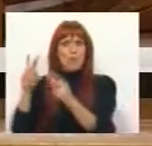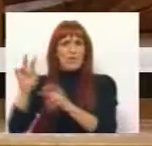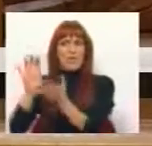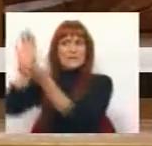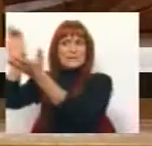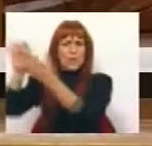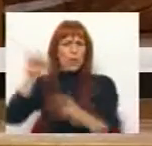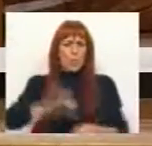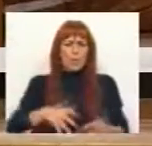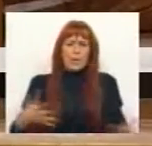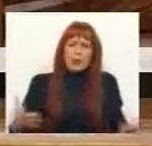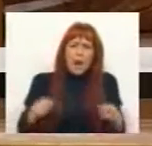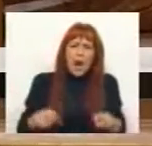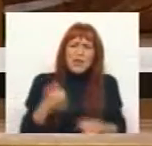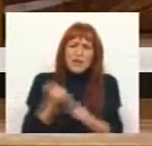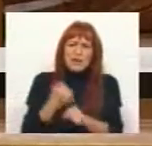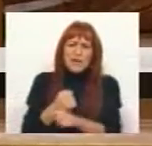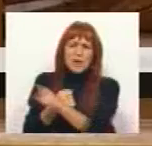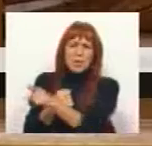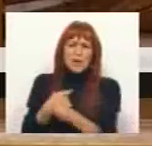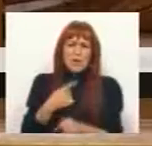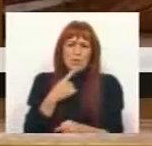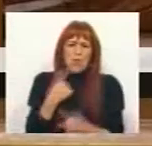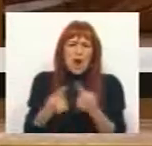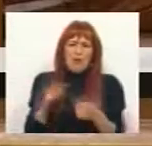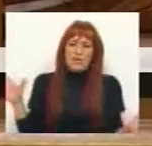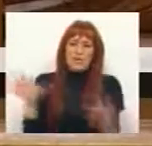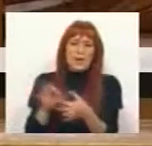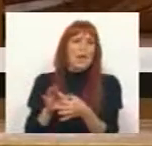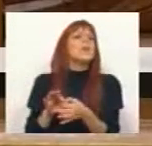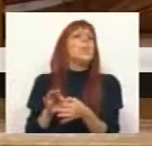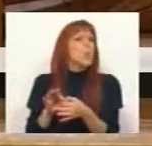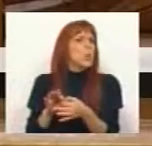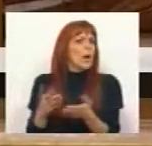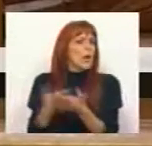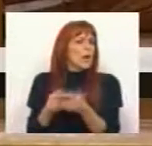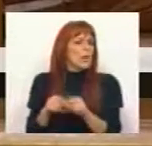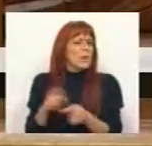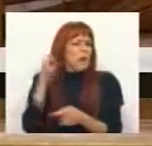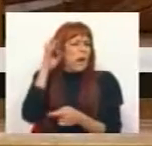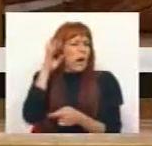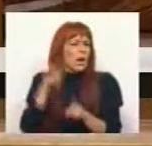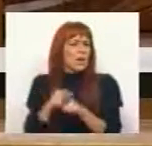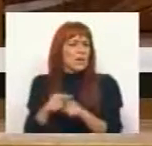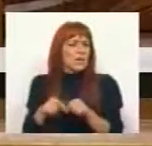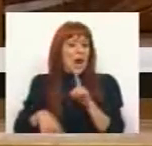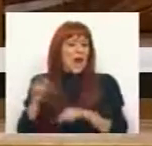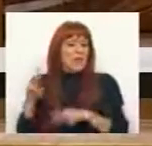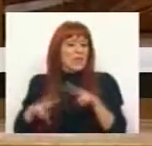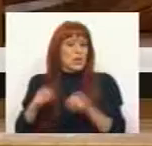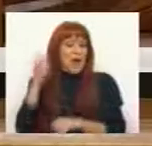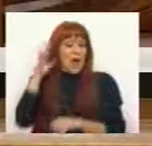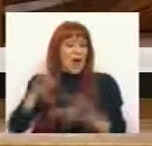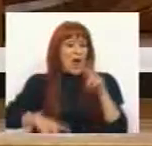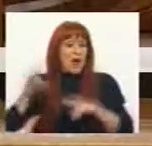fiscais. E o pior é que estas atividades estão muitas vezes associadas à economia clandestina, à evasão fiscal, à